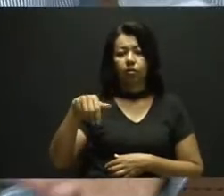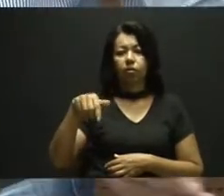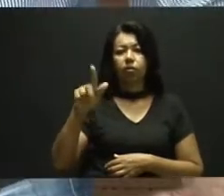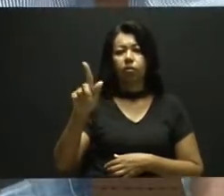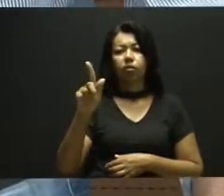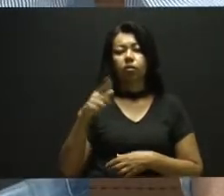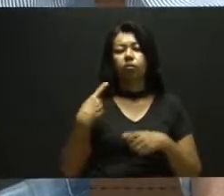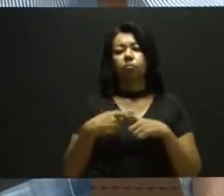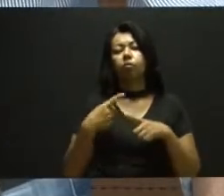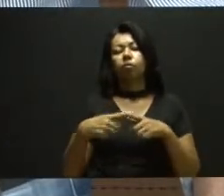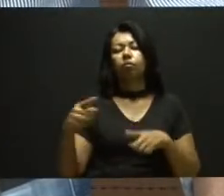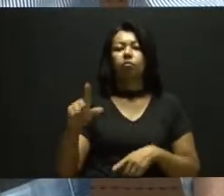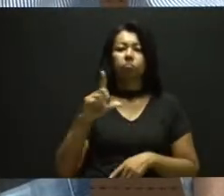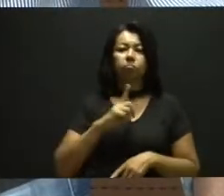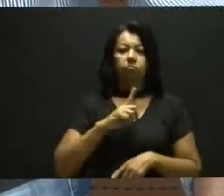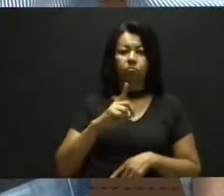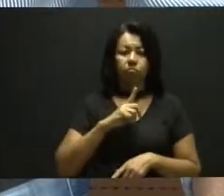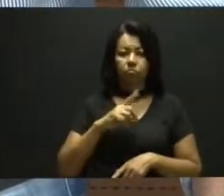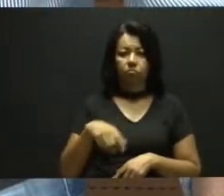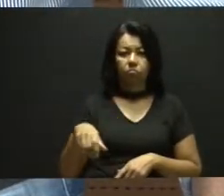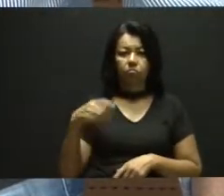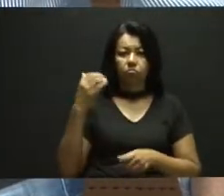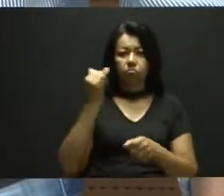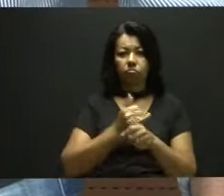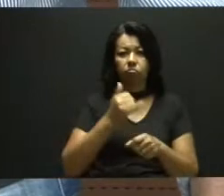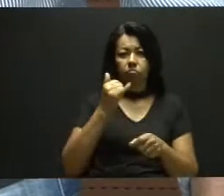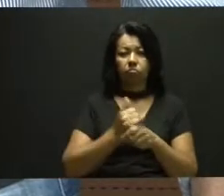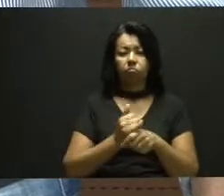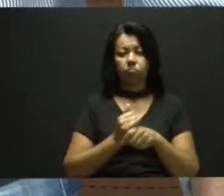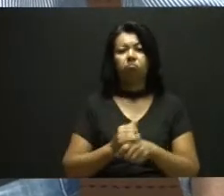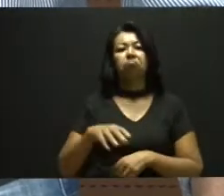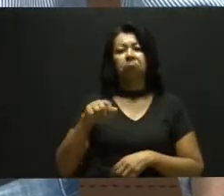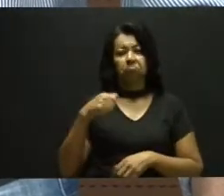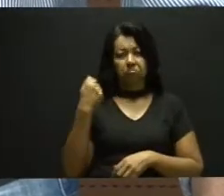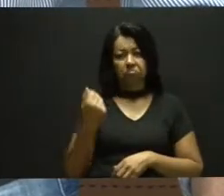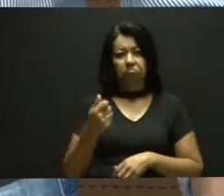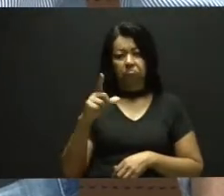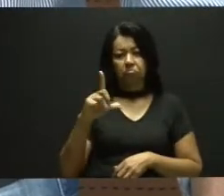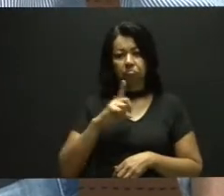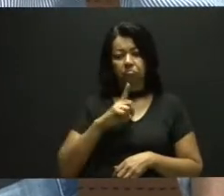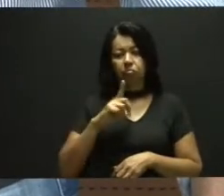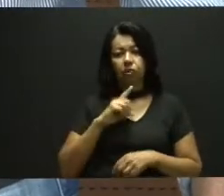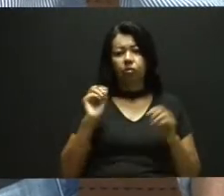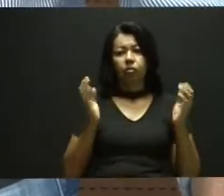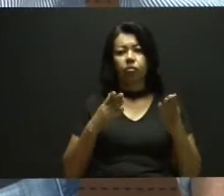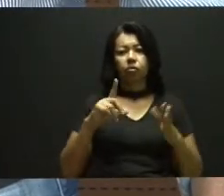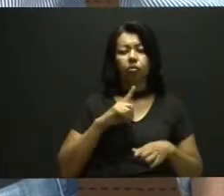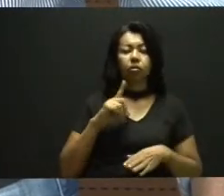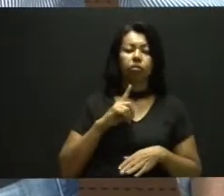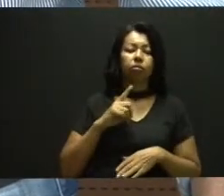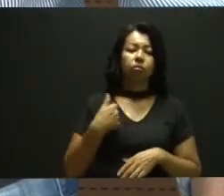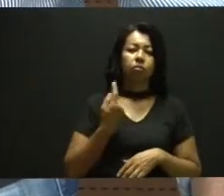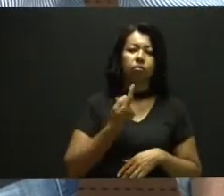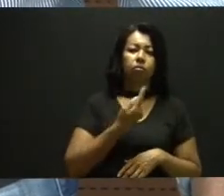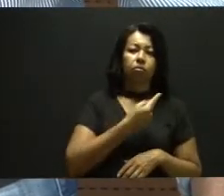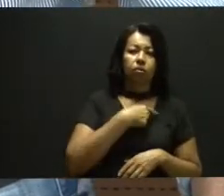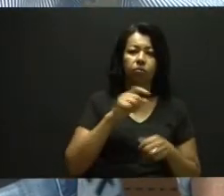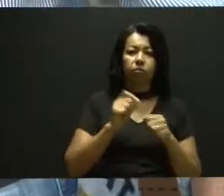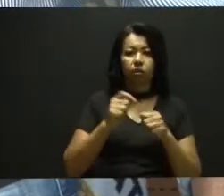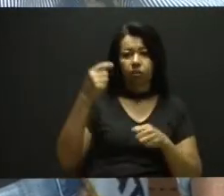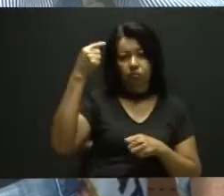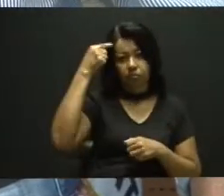tenho que me marcou a liderança dele marcou e levou o leva até hoje a gente uma reflexão